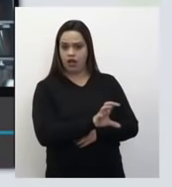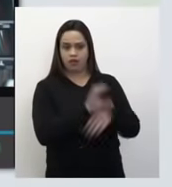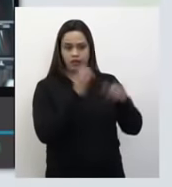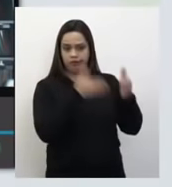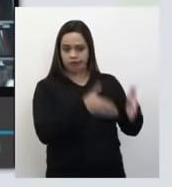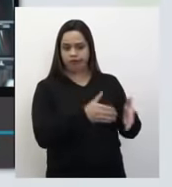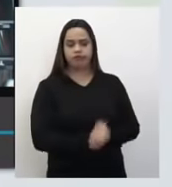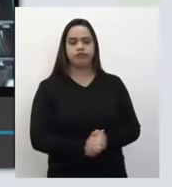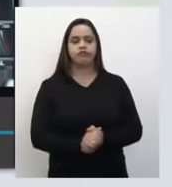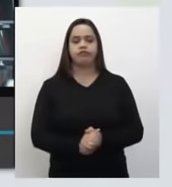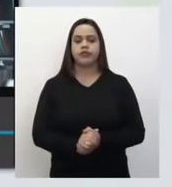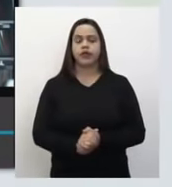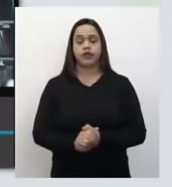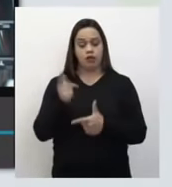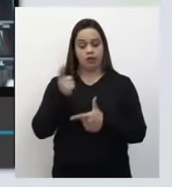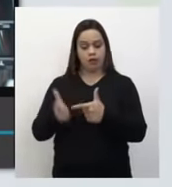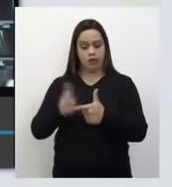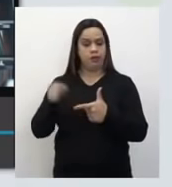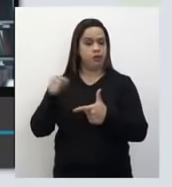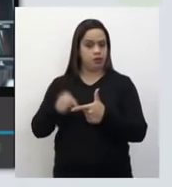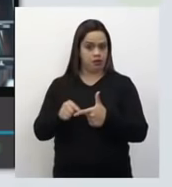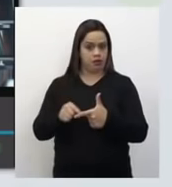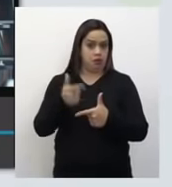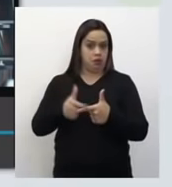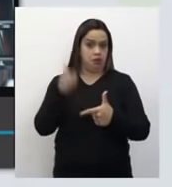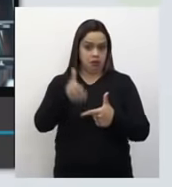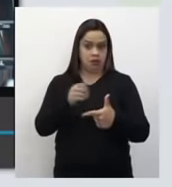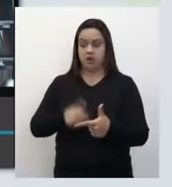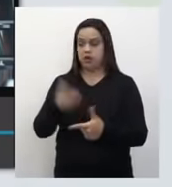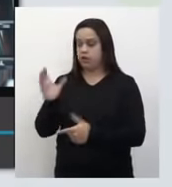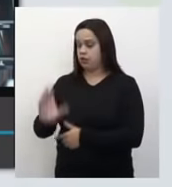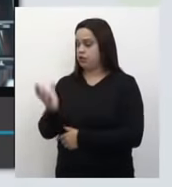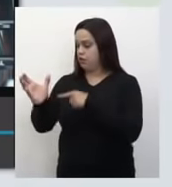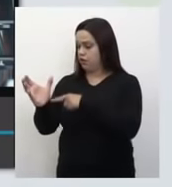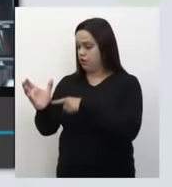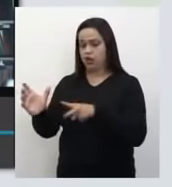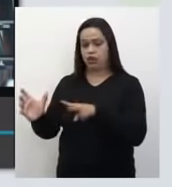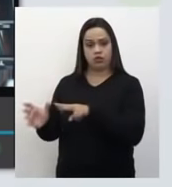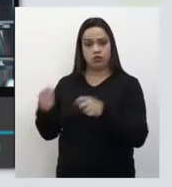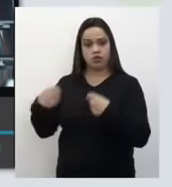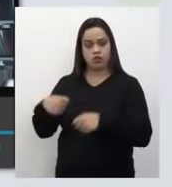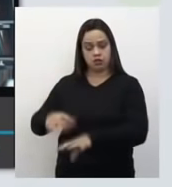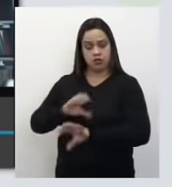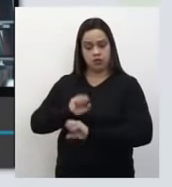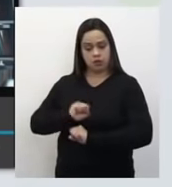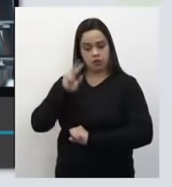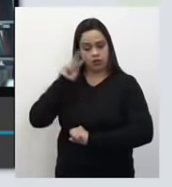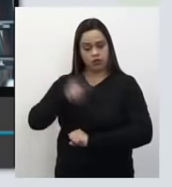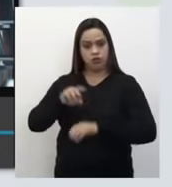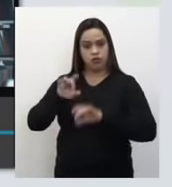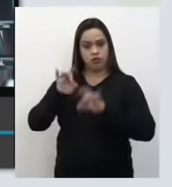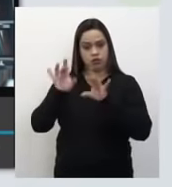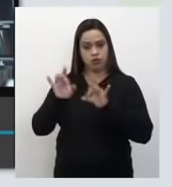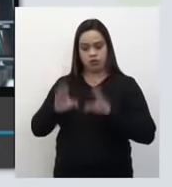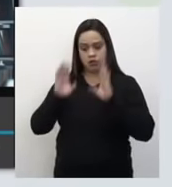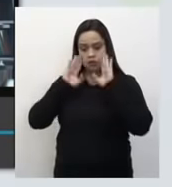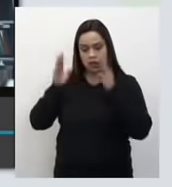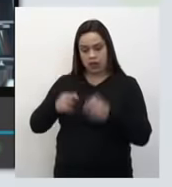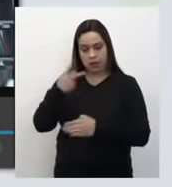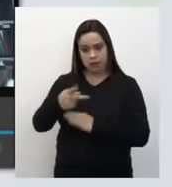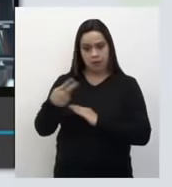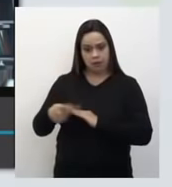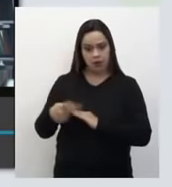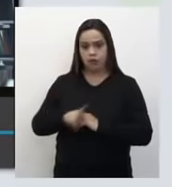assim, cada problema é um problema, cada situação é uma situação, e a gente tem que se apropriar dela de uma maneira específica, olhar para ela de um jeito que é dela, e